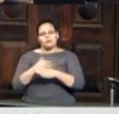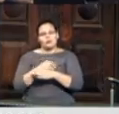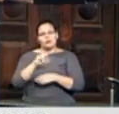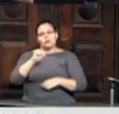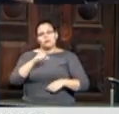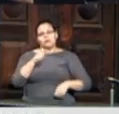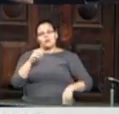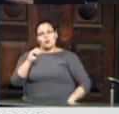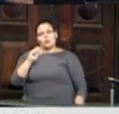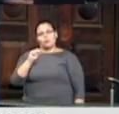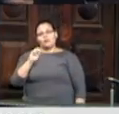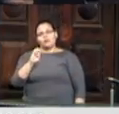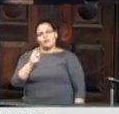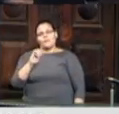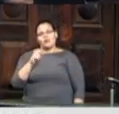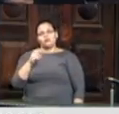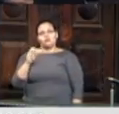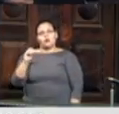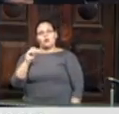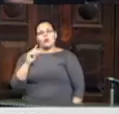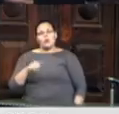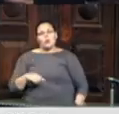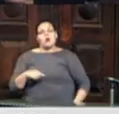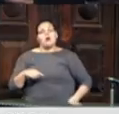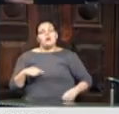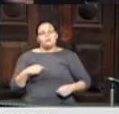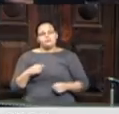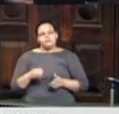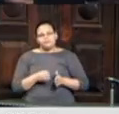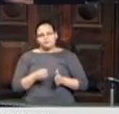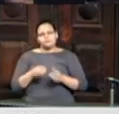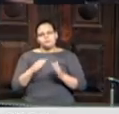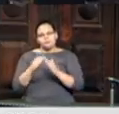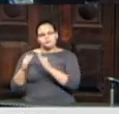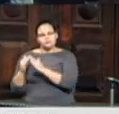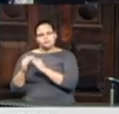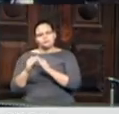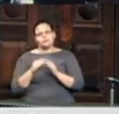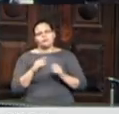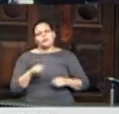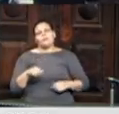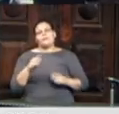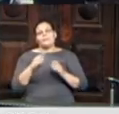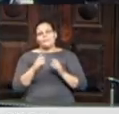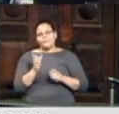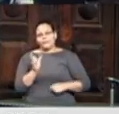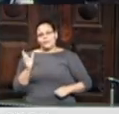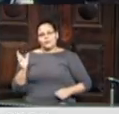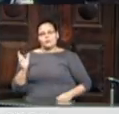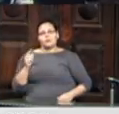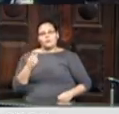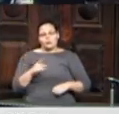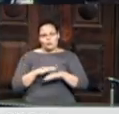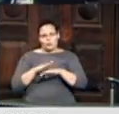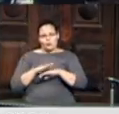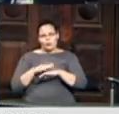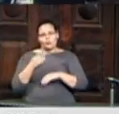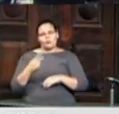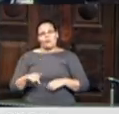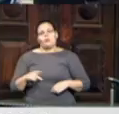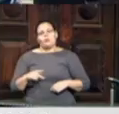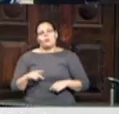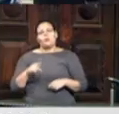Sebastião, então vilarejo, aldeia de São Sebastião. Palavras do patrono da